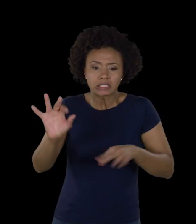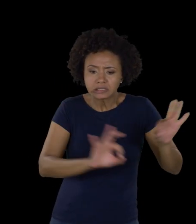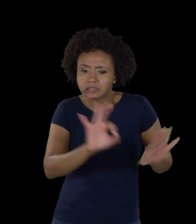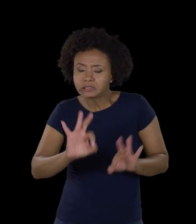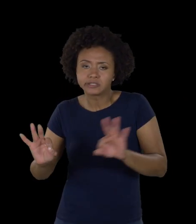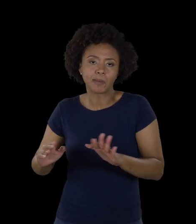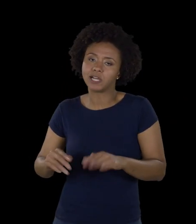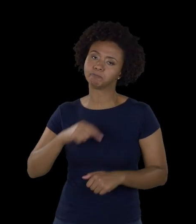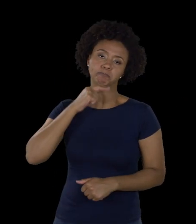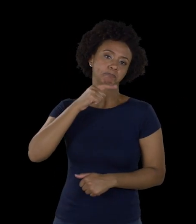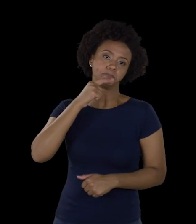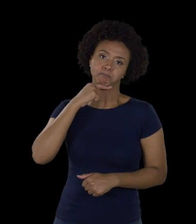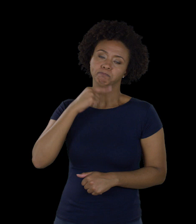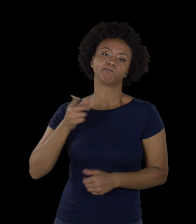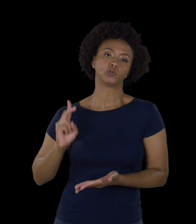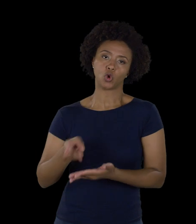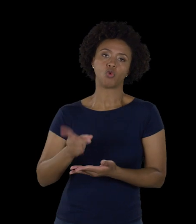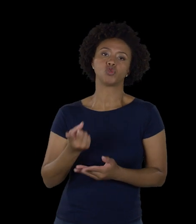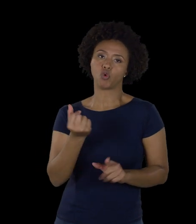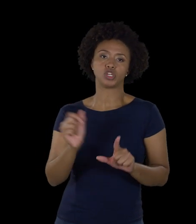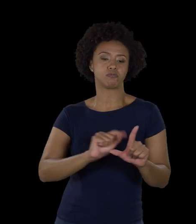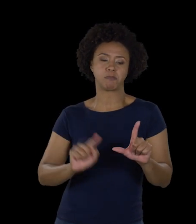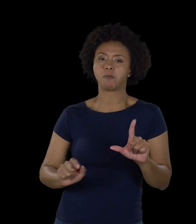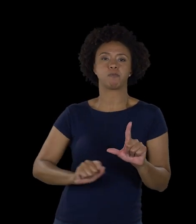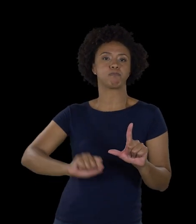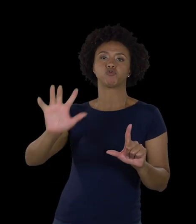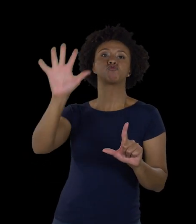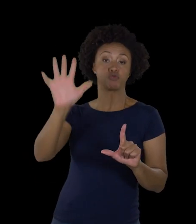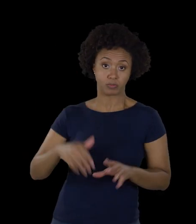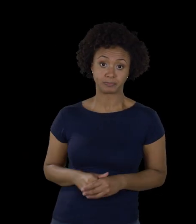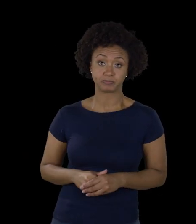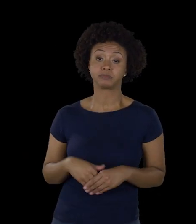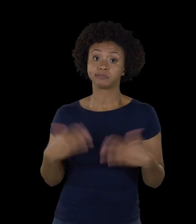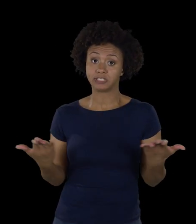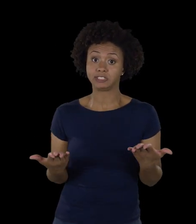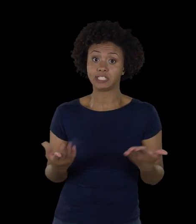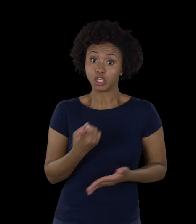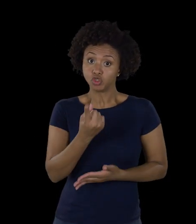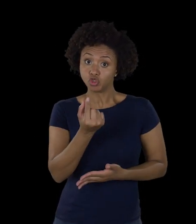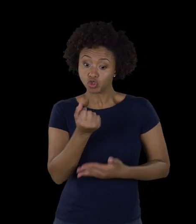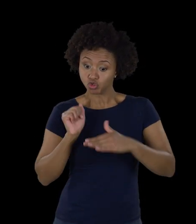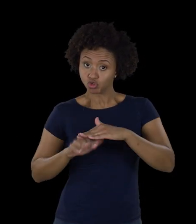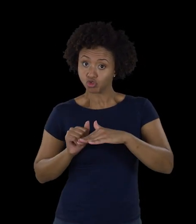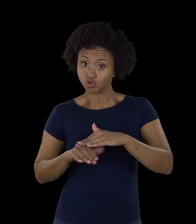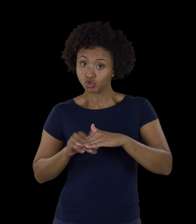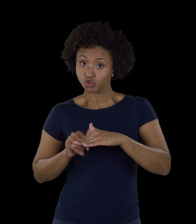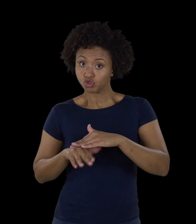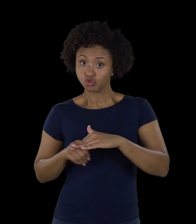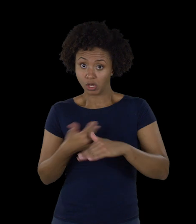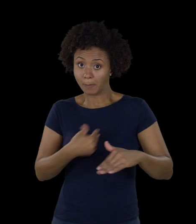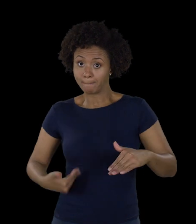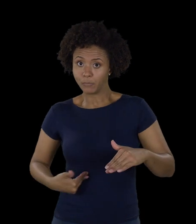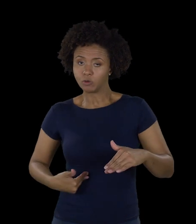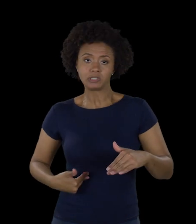para controlar a inflação. Assim, por décadas, o equilíbrio das contas públicas era uma